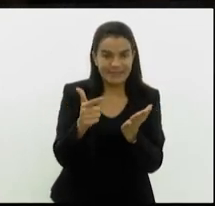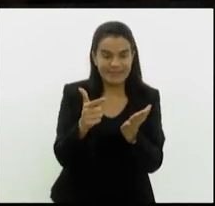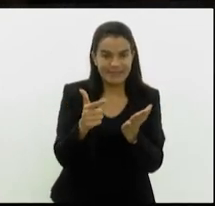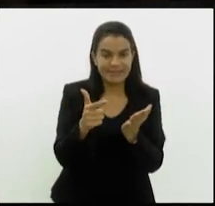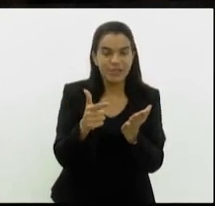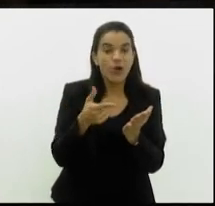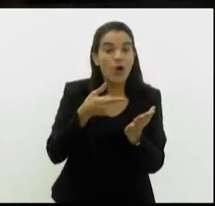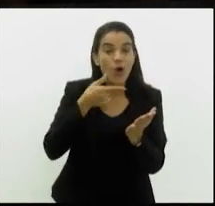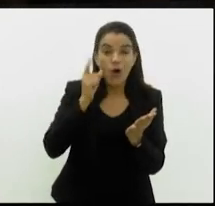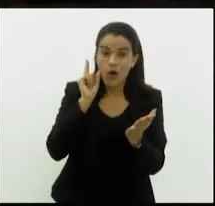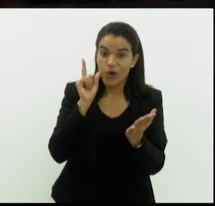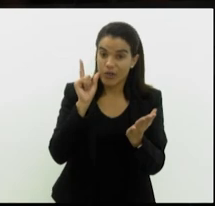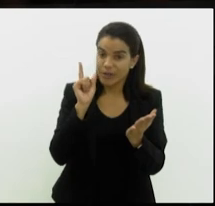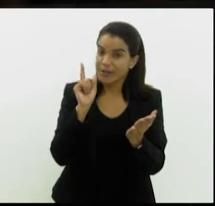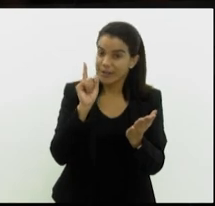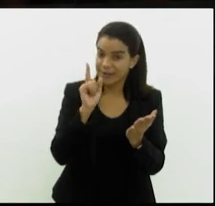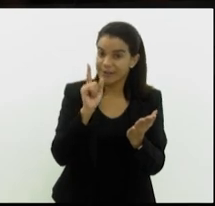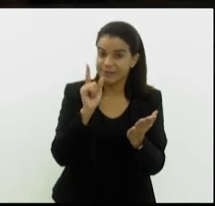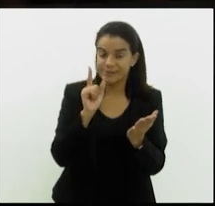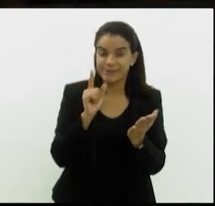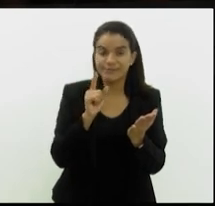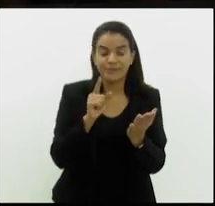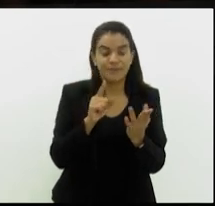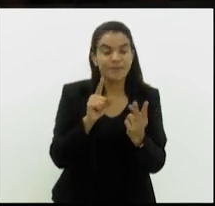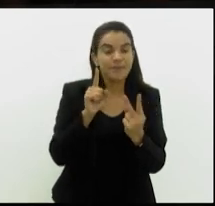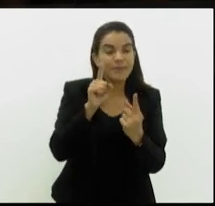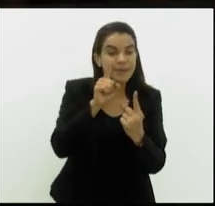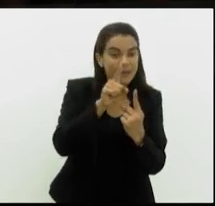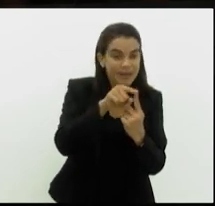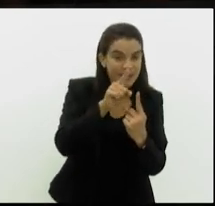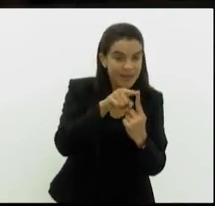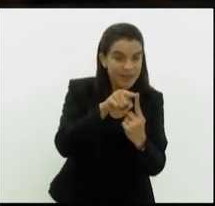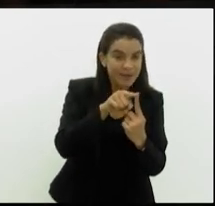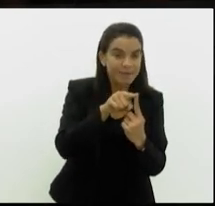no dia de ontem. A primeira